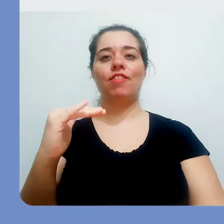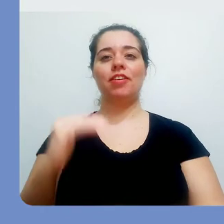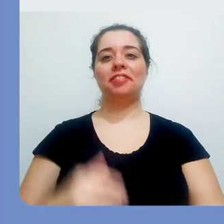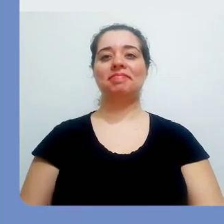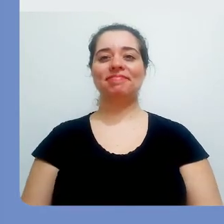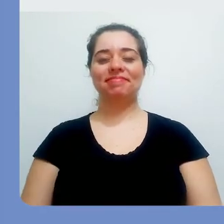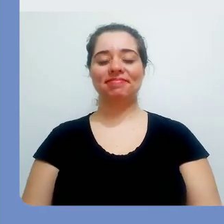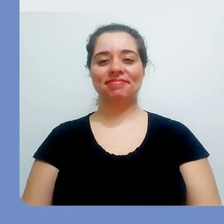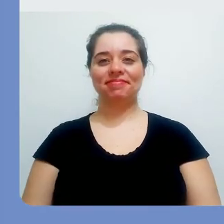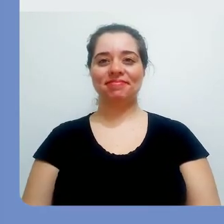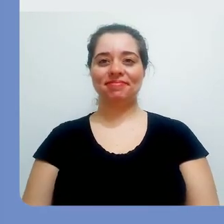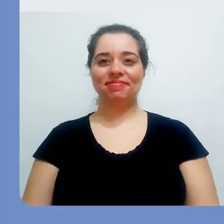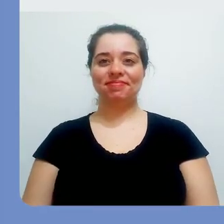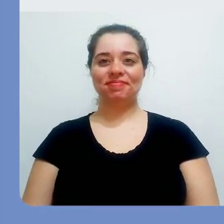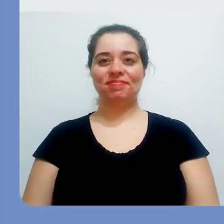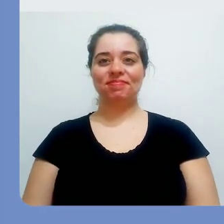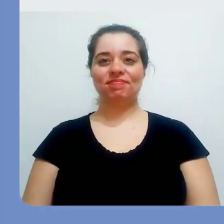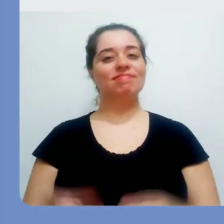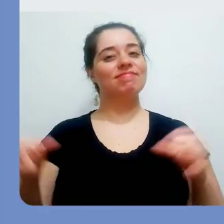clico em Enviar.